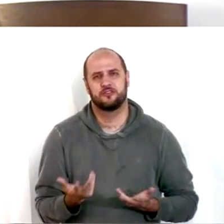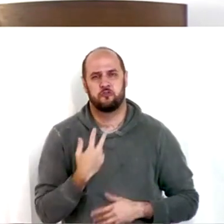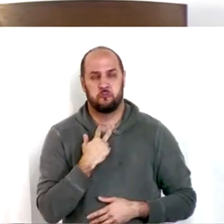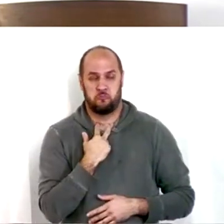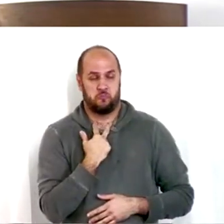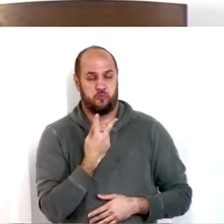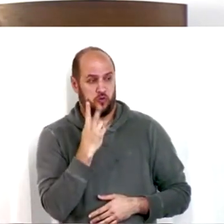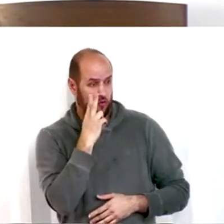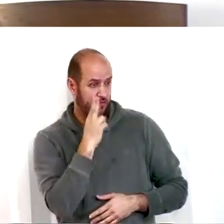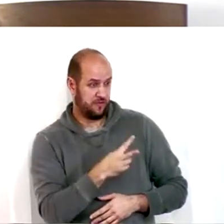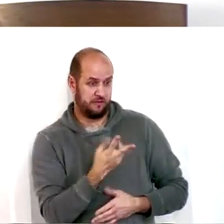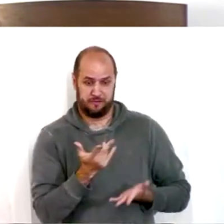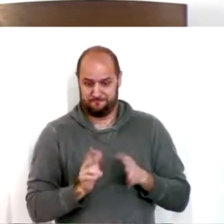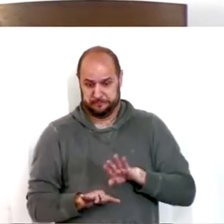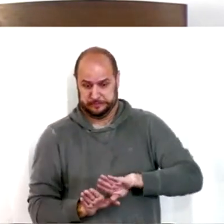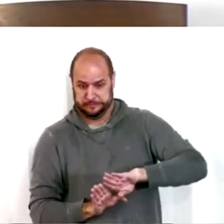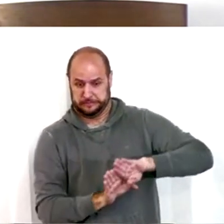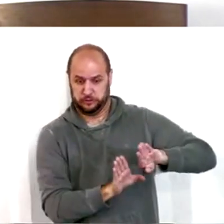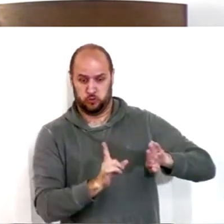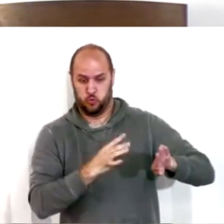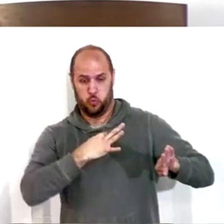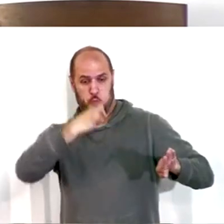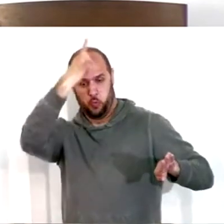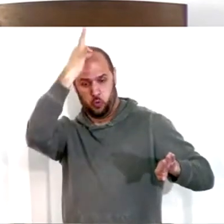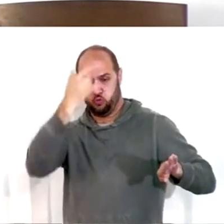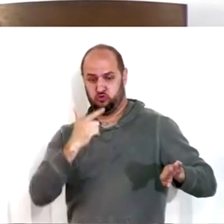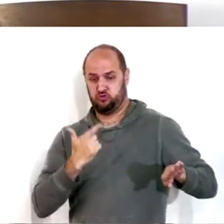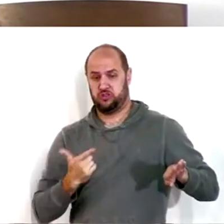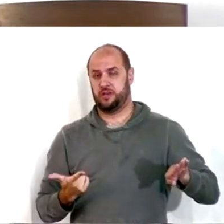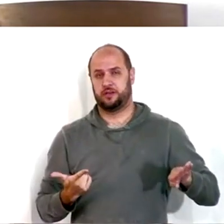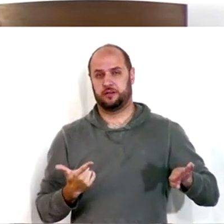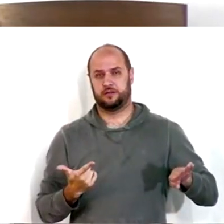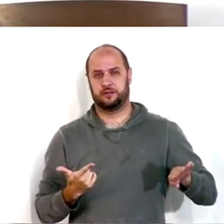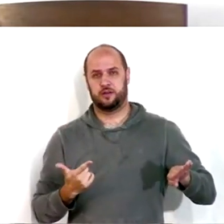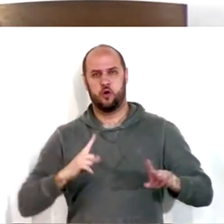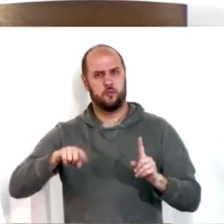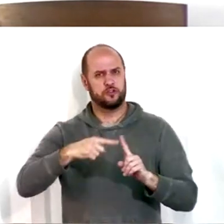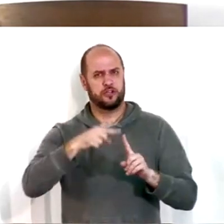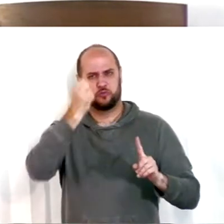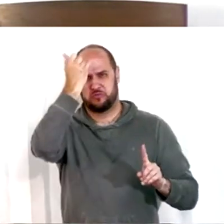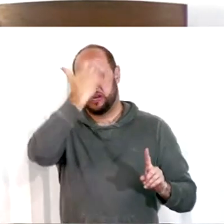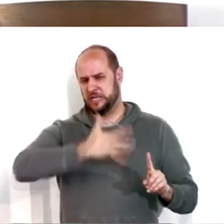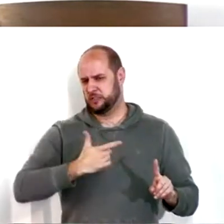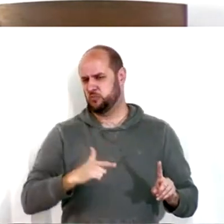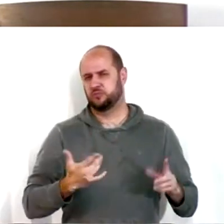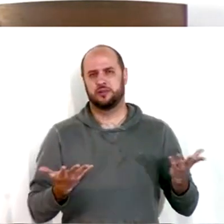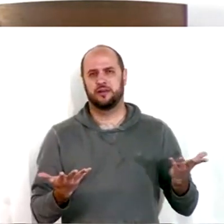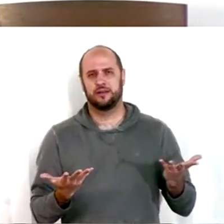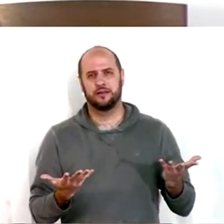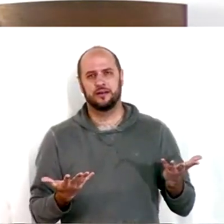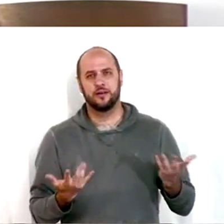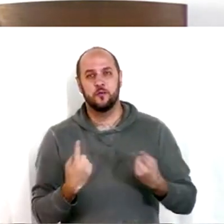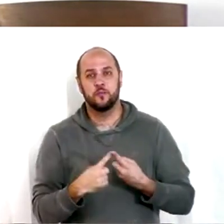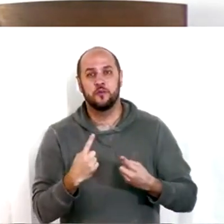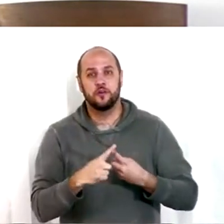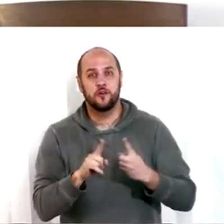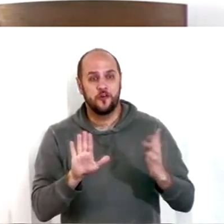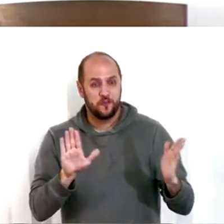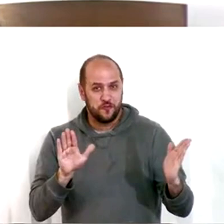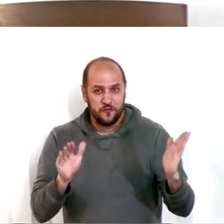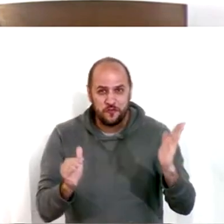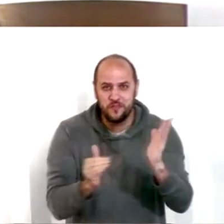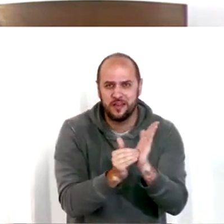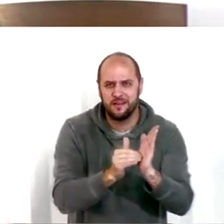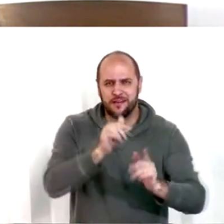algo que não é espiritual ou objeto da graça de Deus. Pois o objetivo final da obra